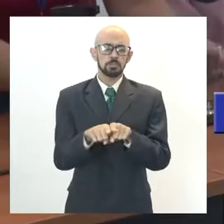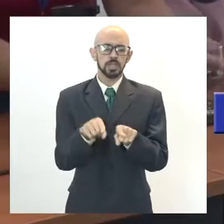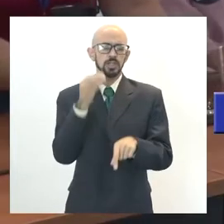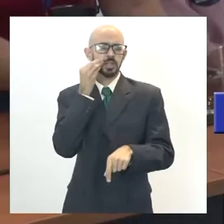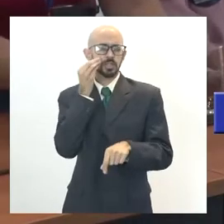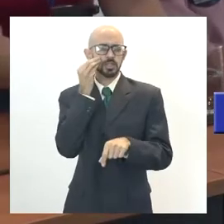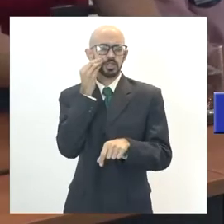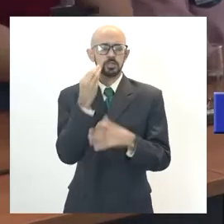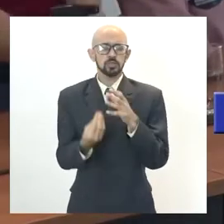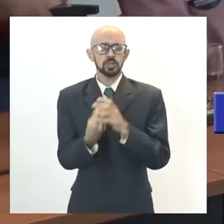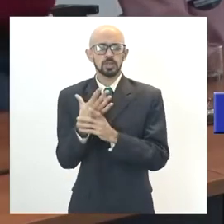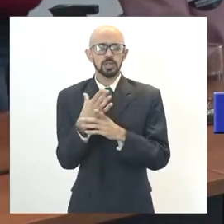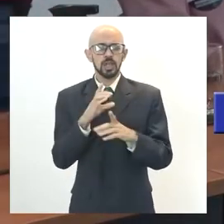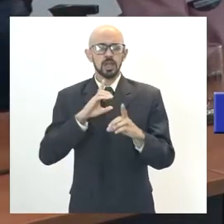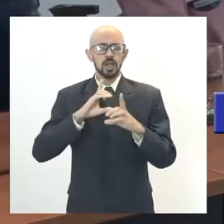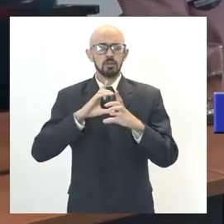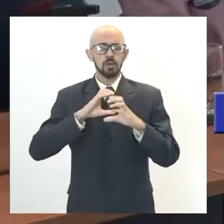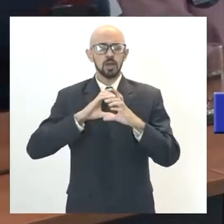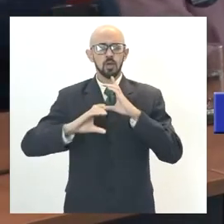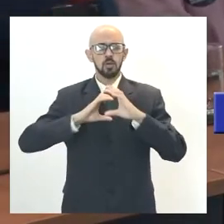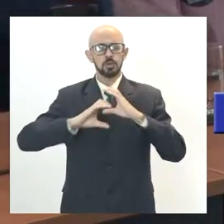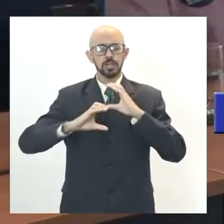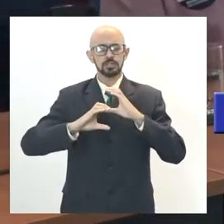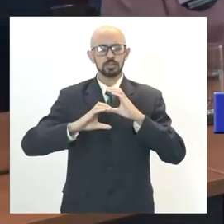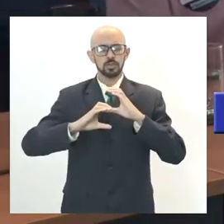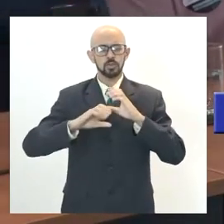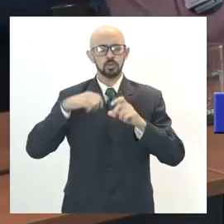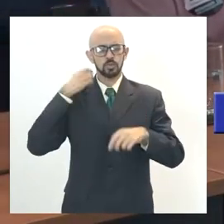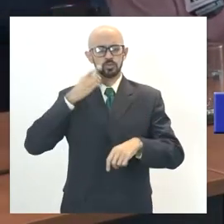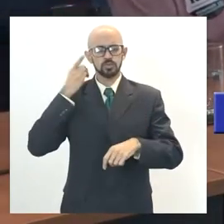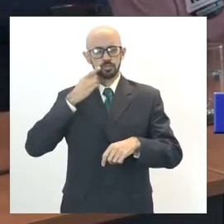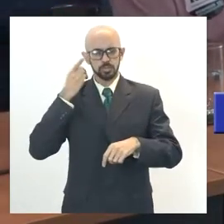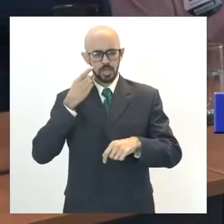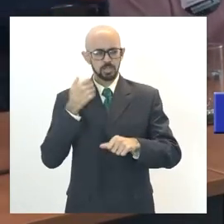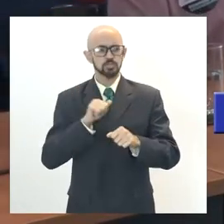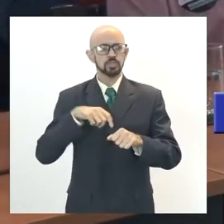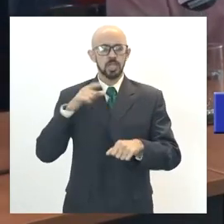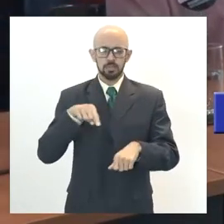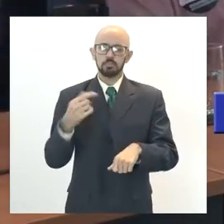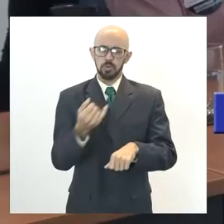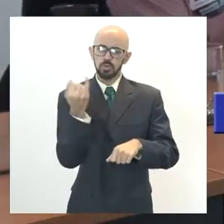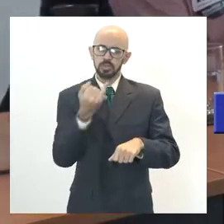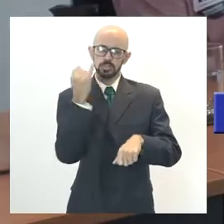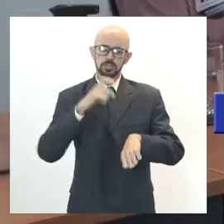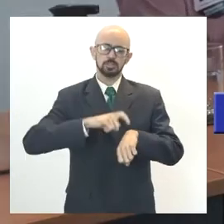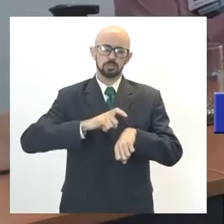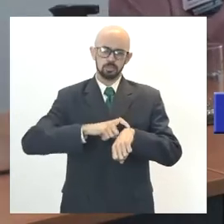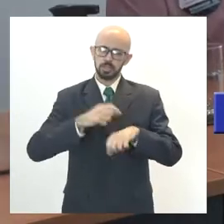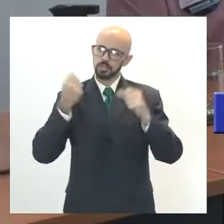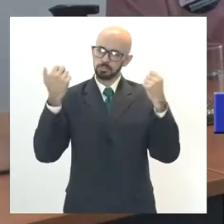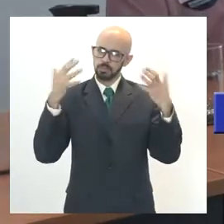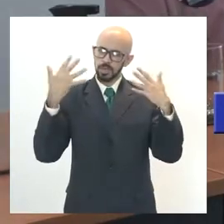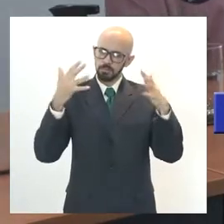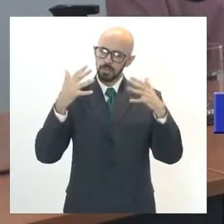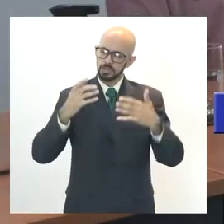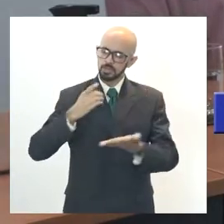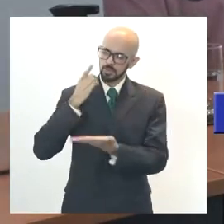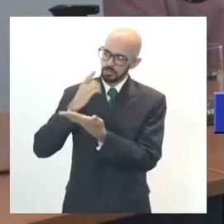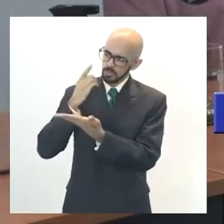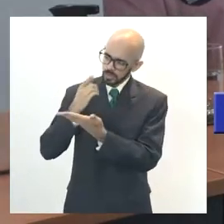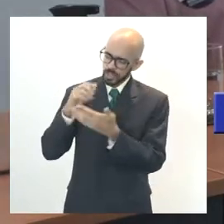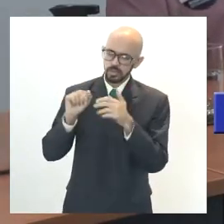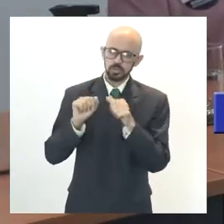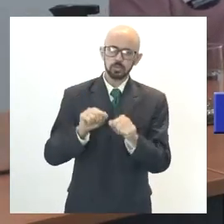de alugar com os deputados essa casa faz um papel importante em estar realizando esse debate hoje então dois parabens ao Deputado por tá